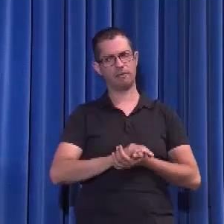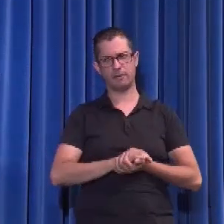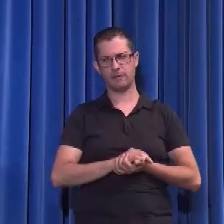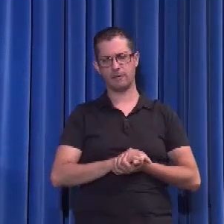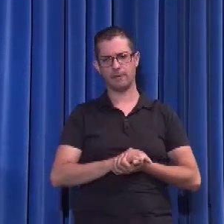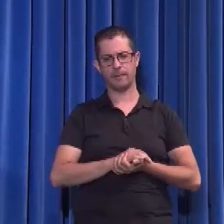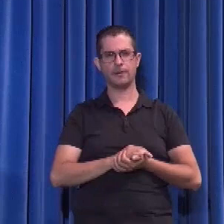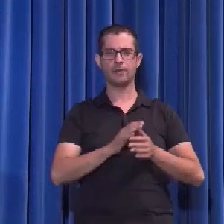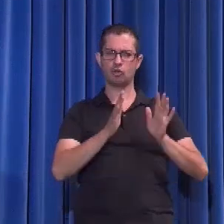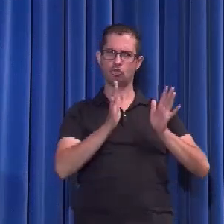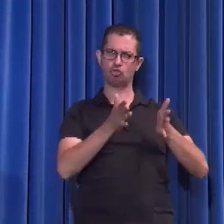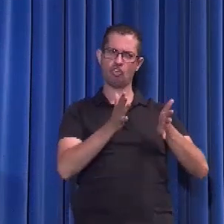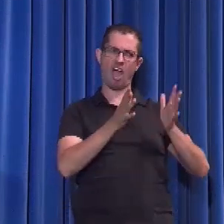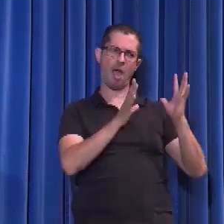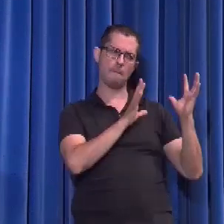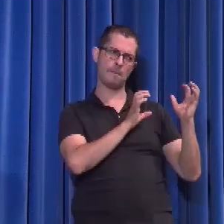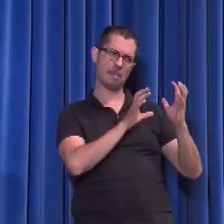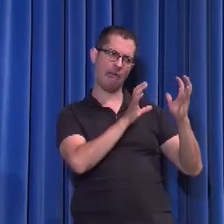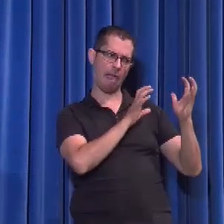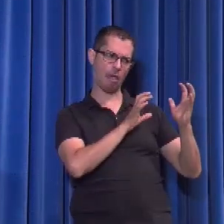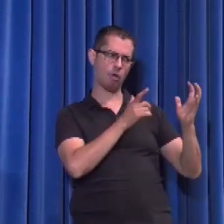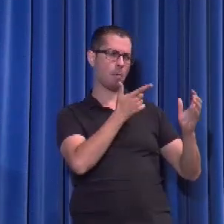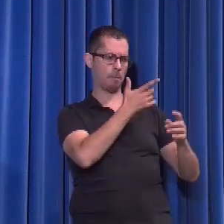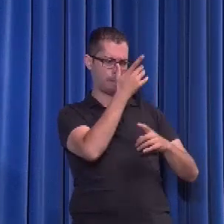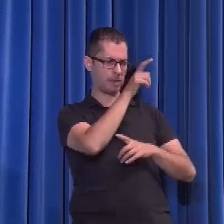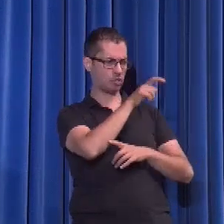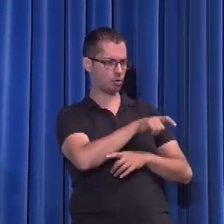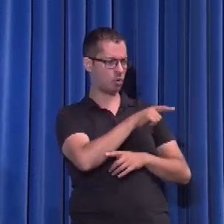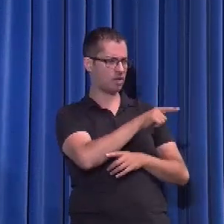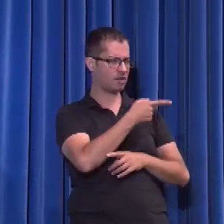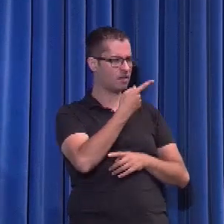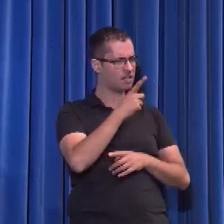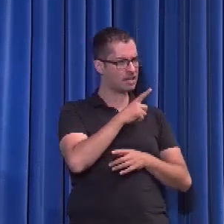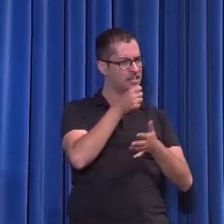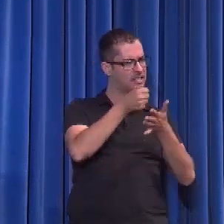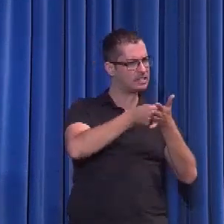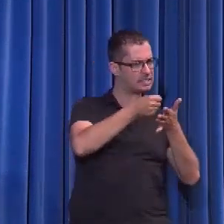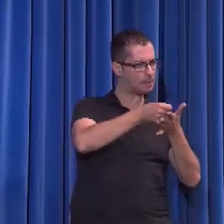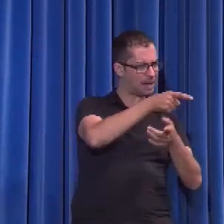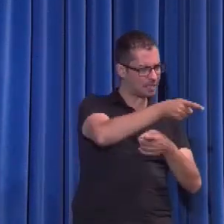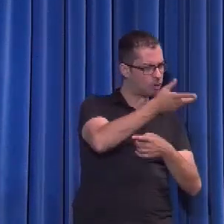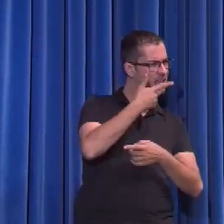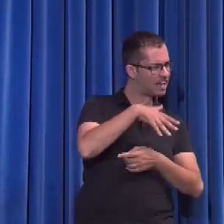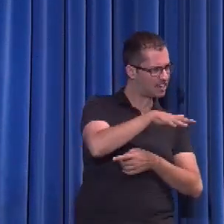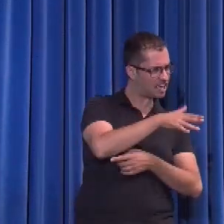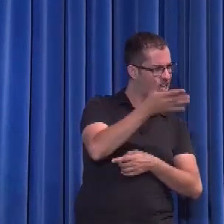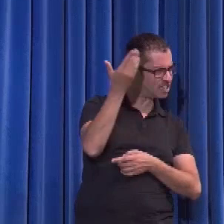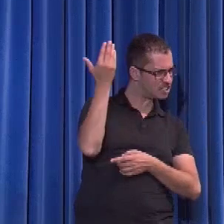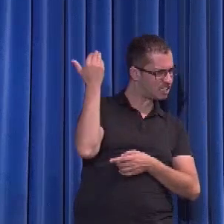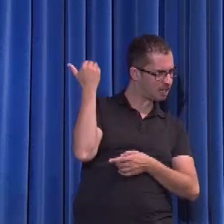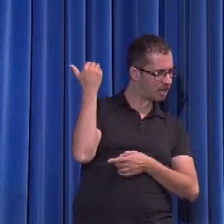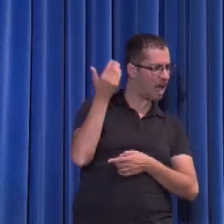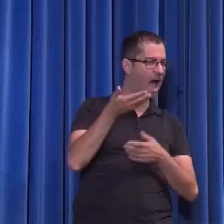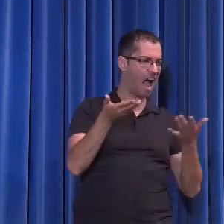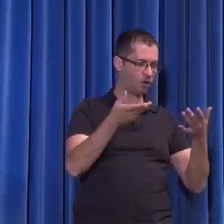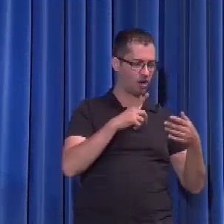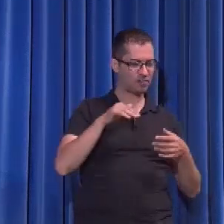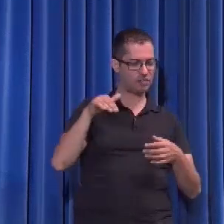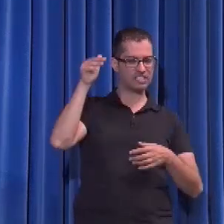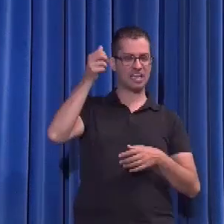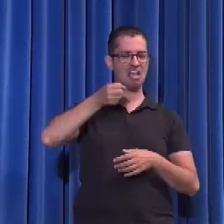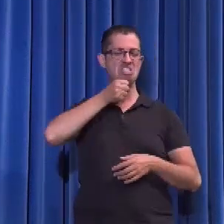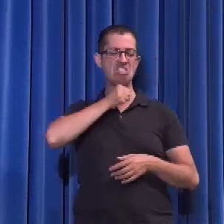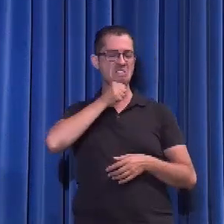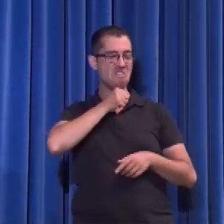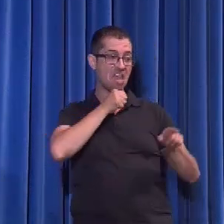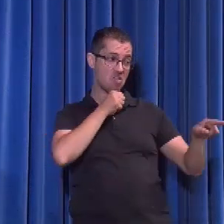Já brinquei com uma pessoa assim, ó, você deu uns tapas naquele moleque lá quando ele era criança, Agora você está velho, ele está grande e está forte.